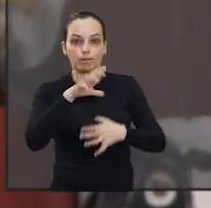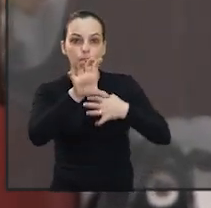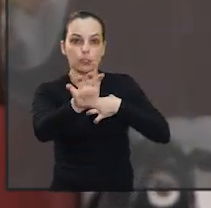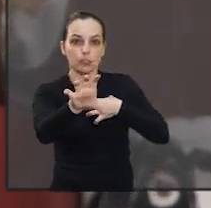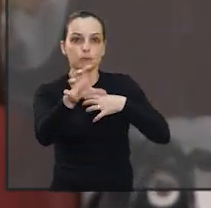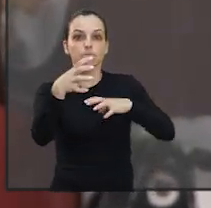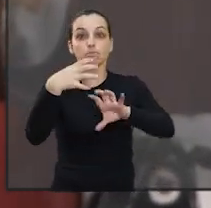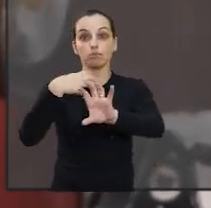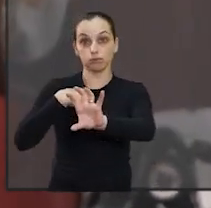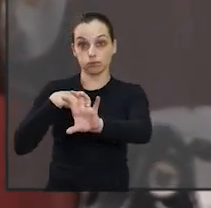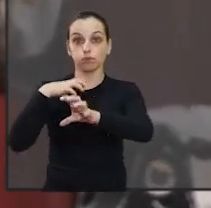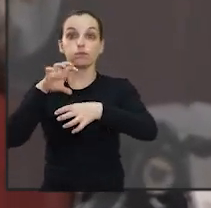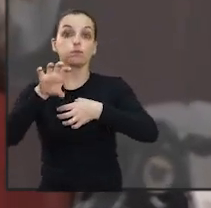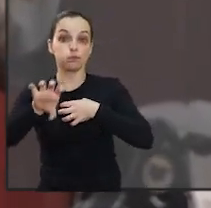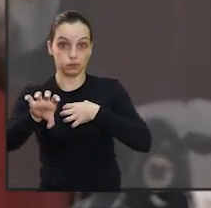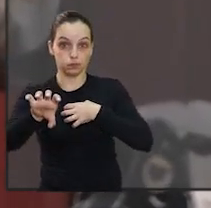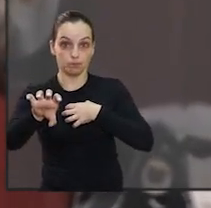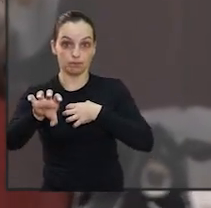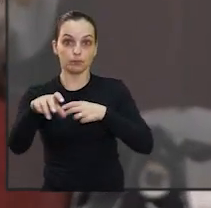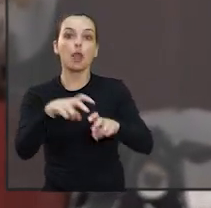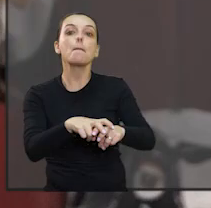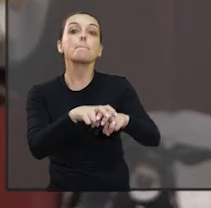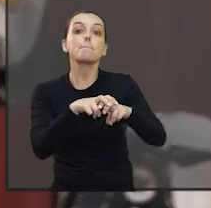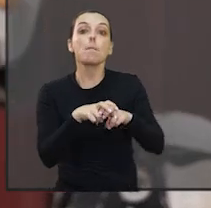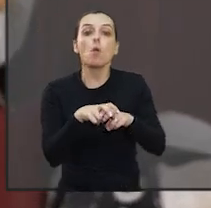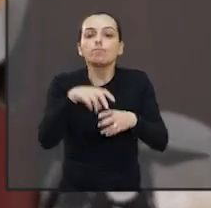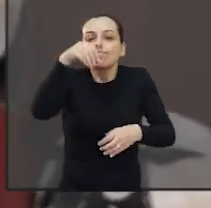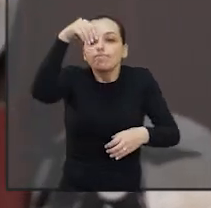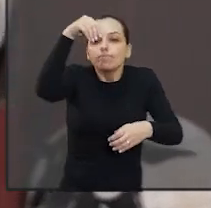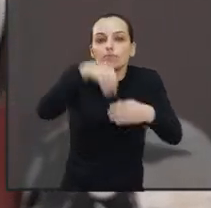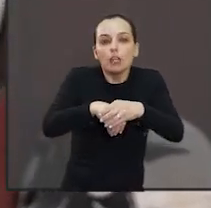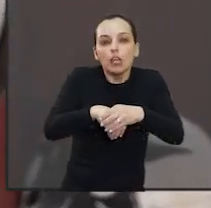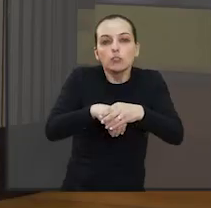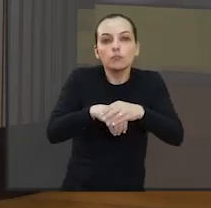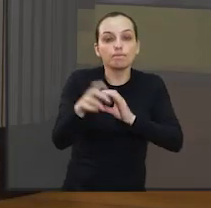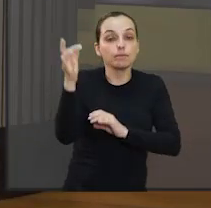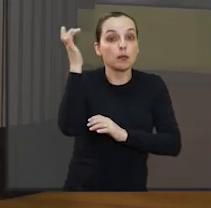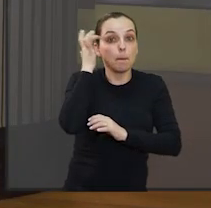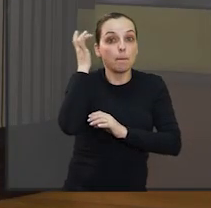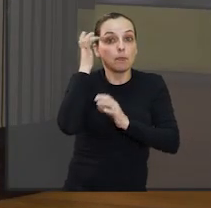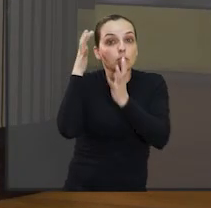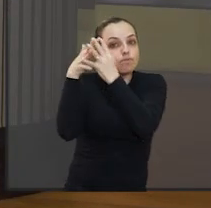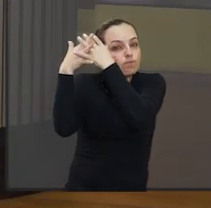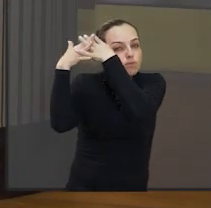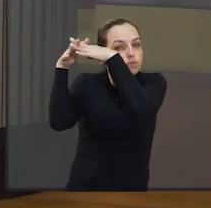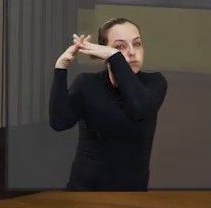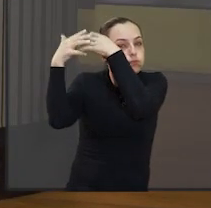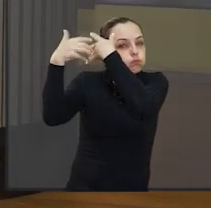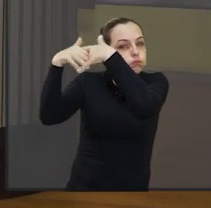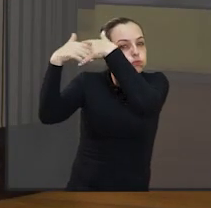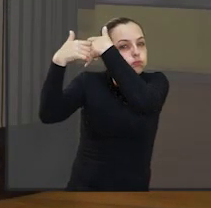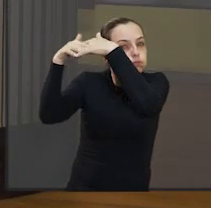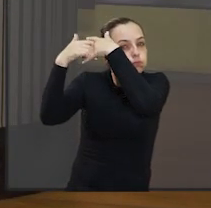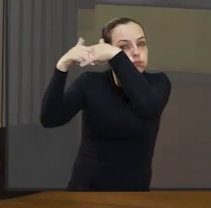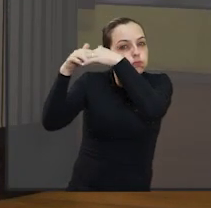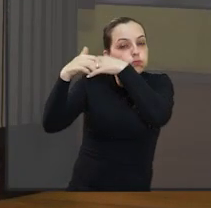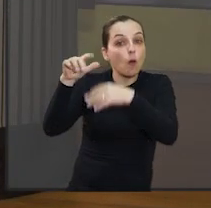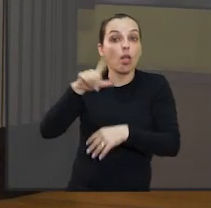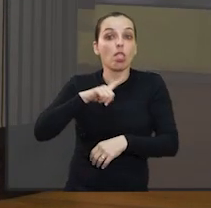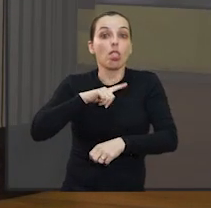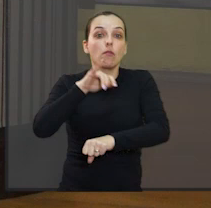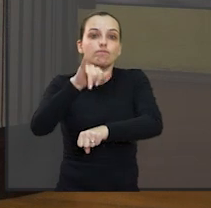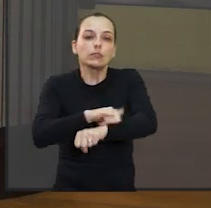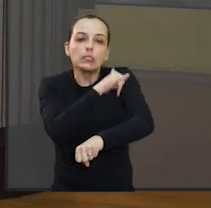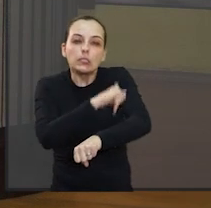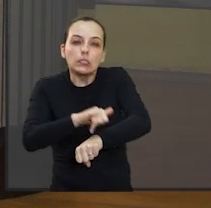você propõe um jogo, ela vai, se você convidar e ela tiver segurança de que você vai acompanhá-la. Então todos os